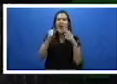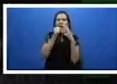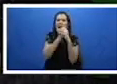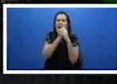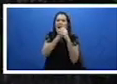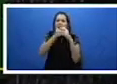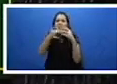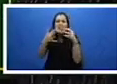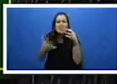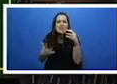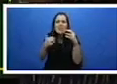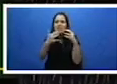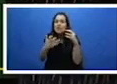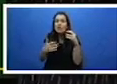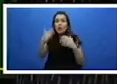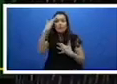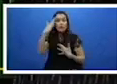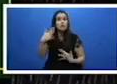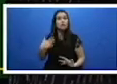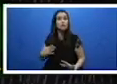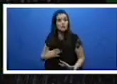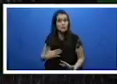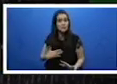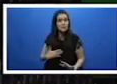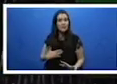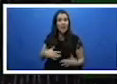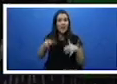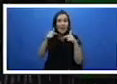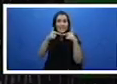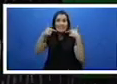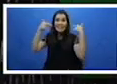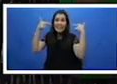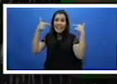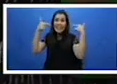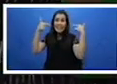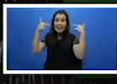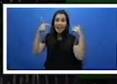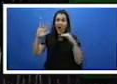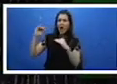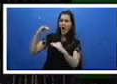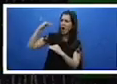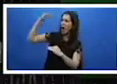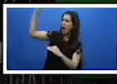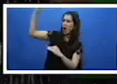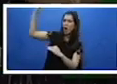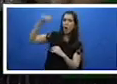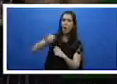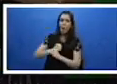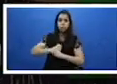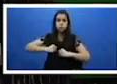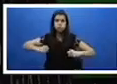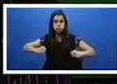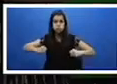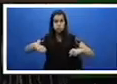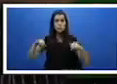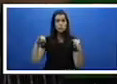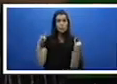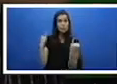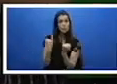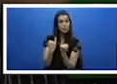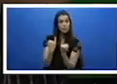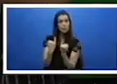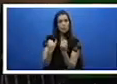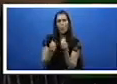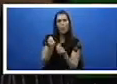características físicas desses personagens, né? É alegre, é alto, é gordinho, é baixinho, é magrinho,